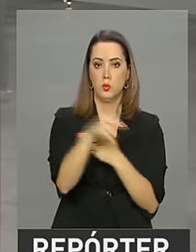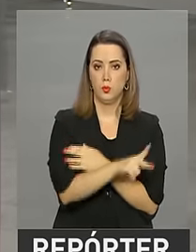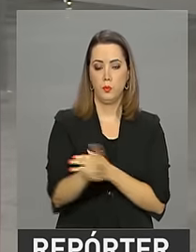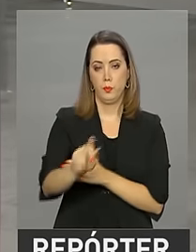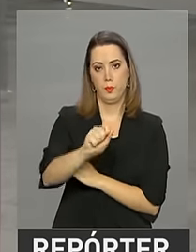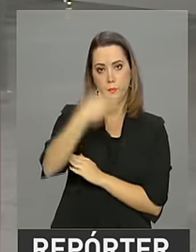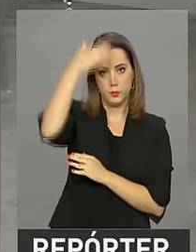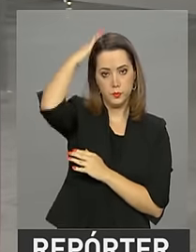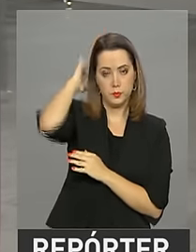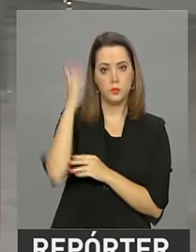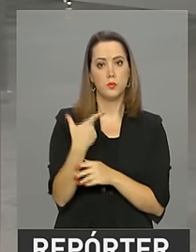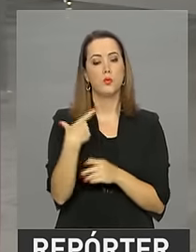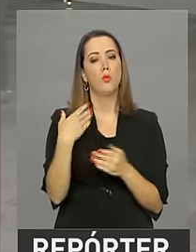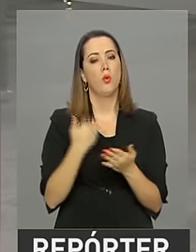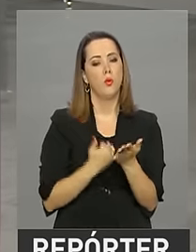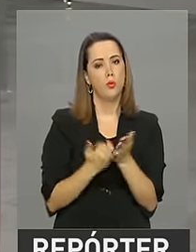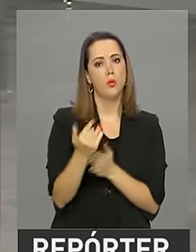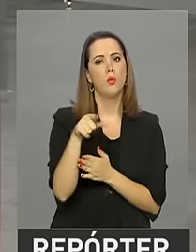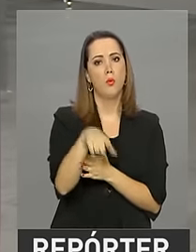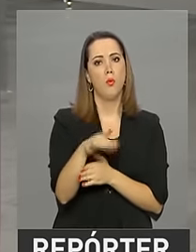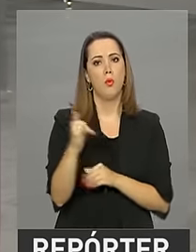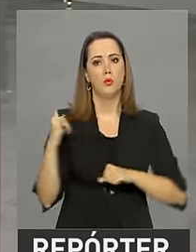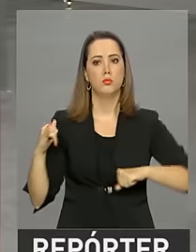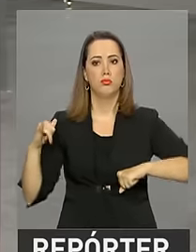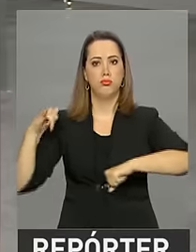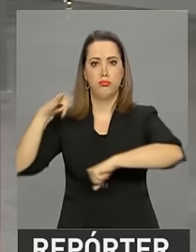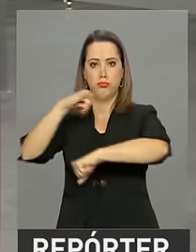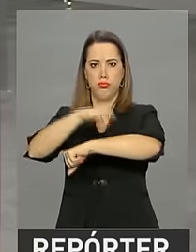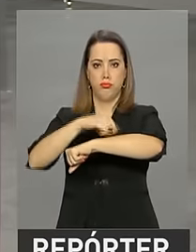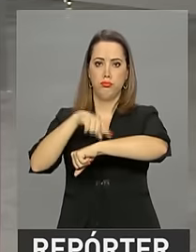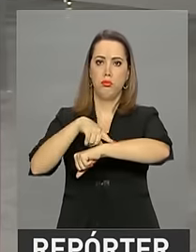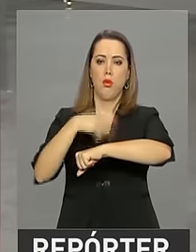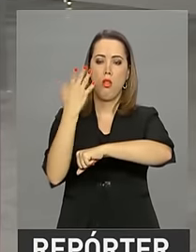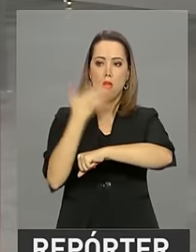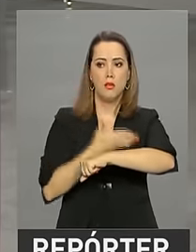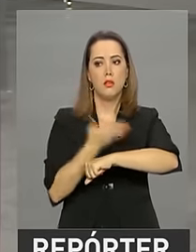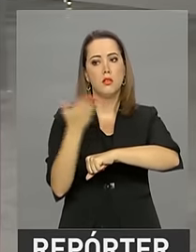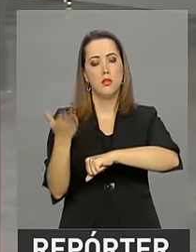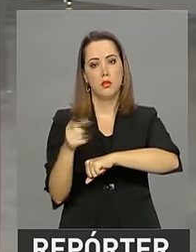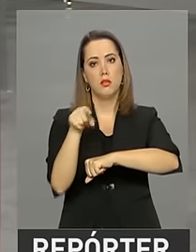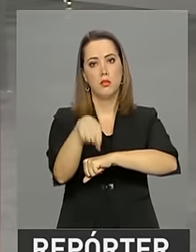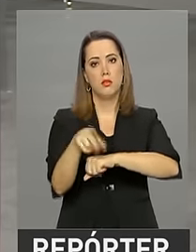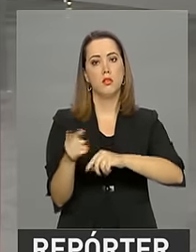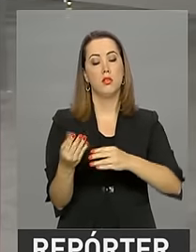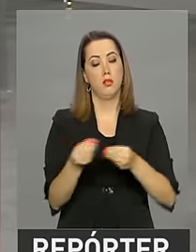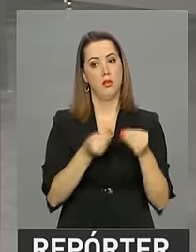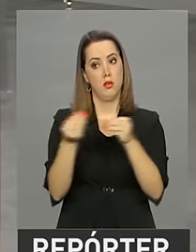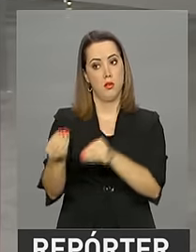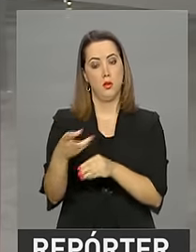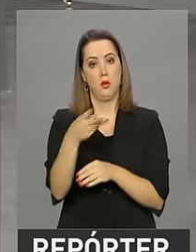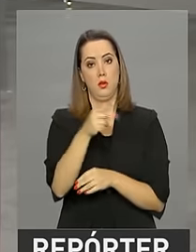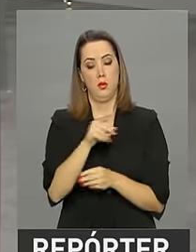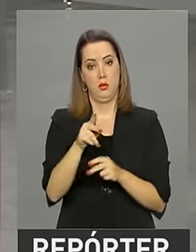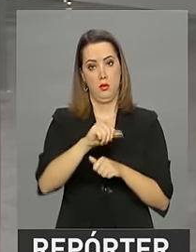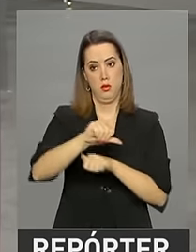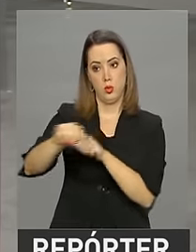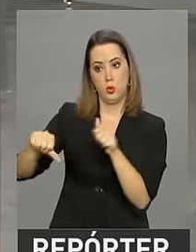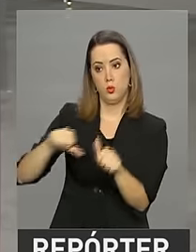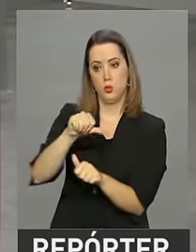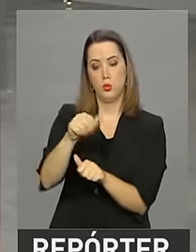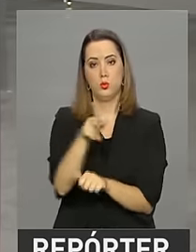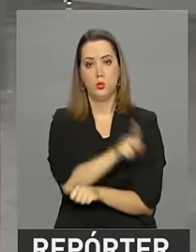presidente Michel Temer deve seguir para a base aérea e lá transmitir a presidência da República para o presidente da Câmara